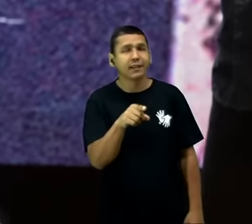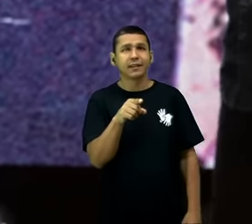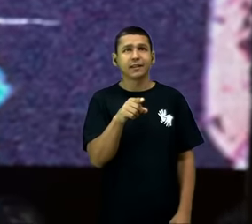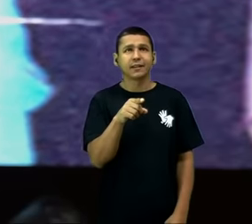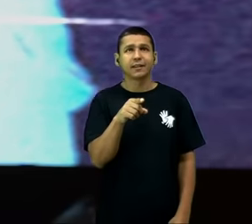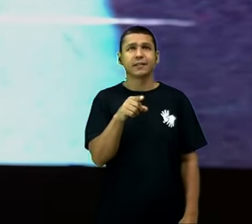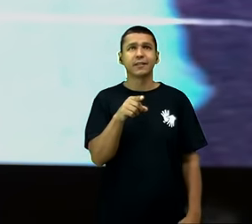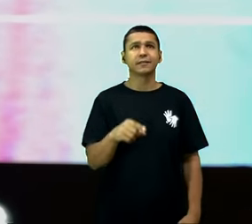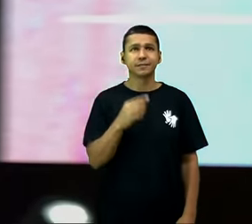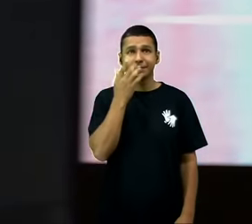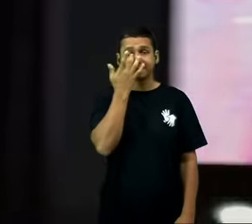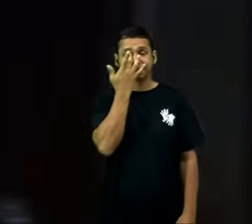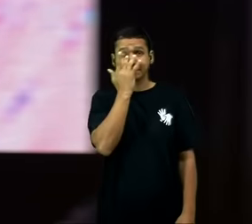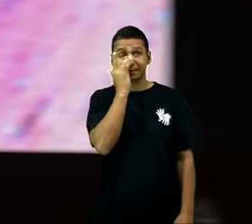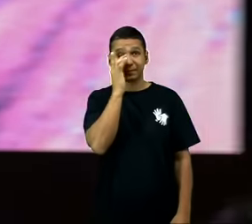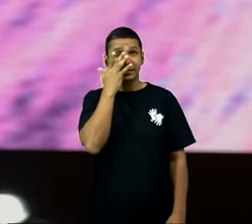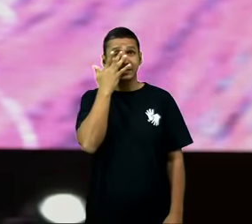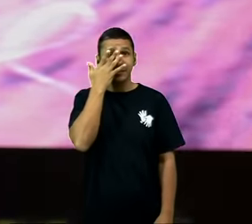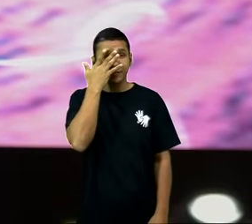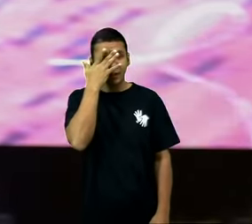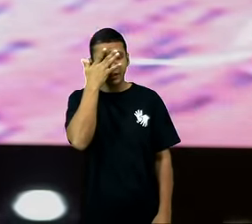Não, você não pegou para pregar para quem está aqui.